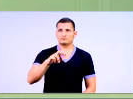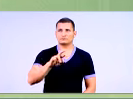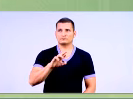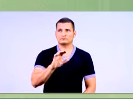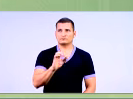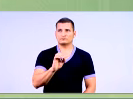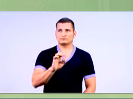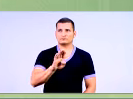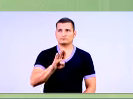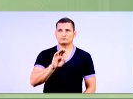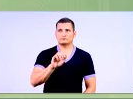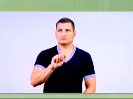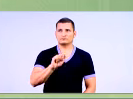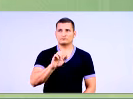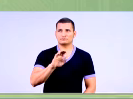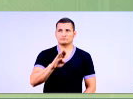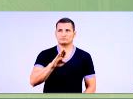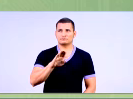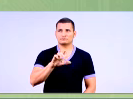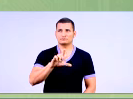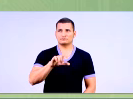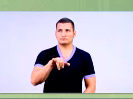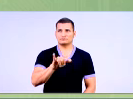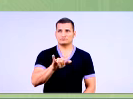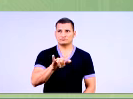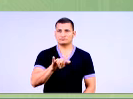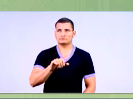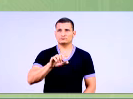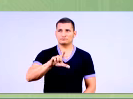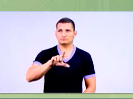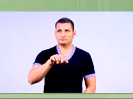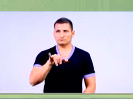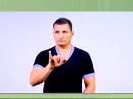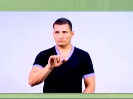só, probably. LI, sufixo,